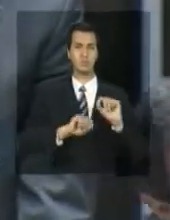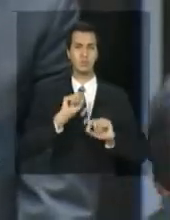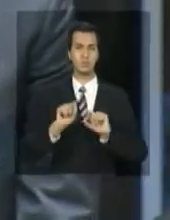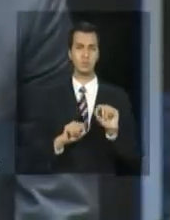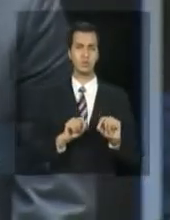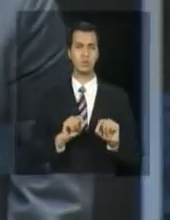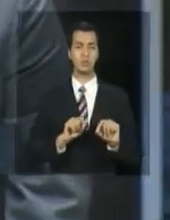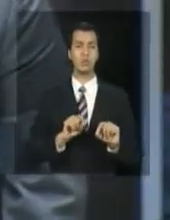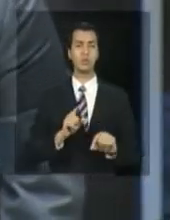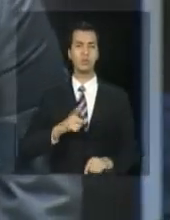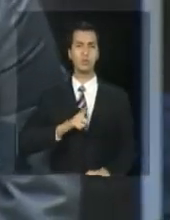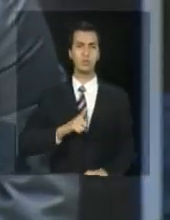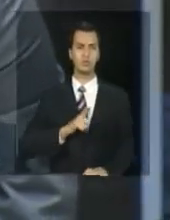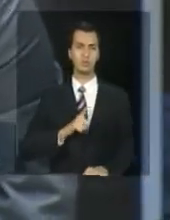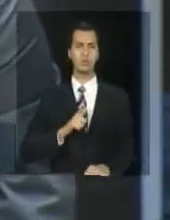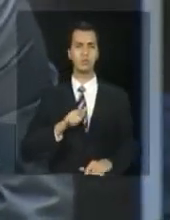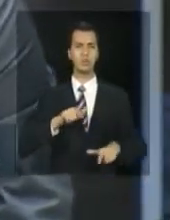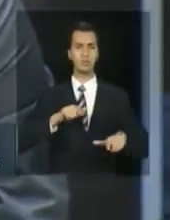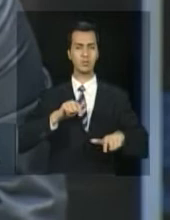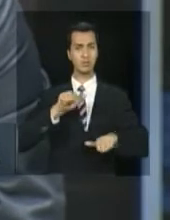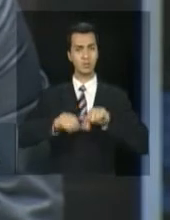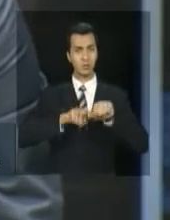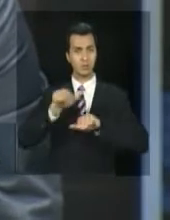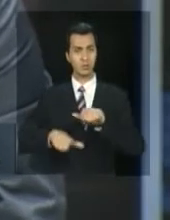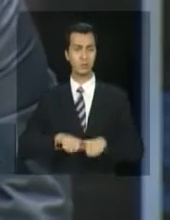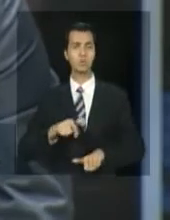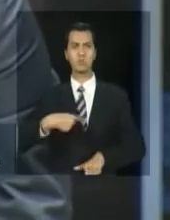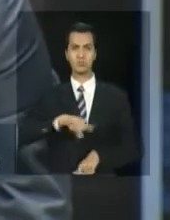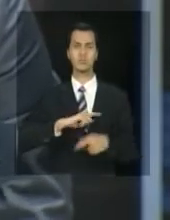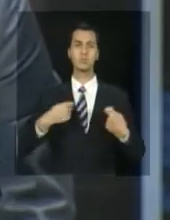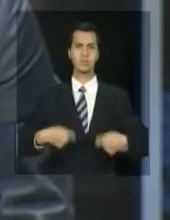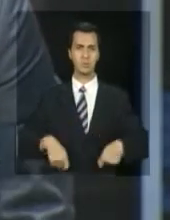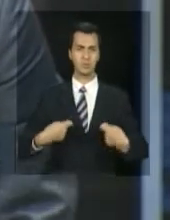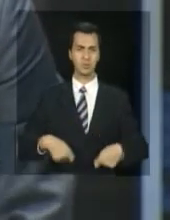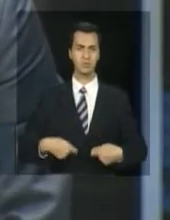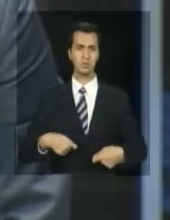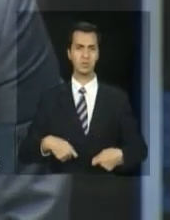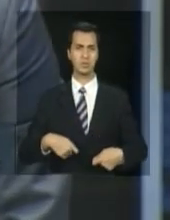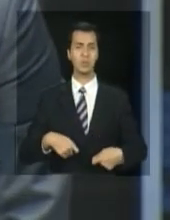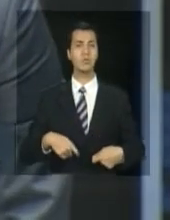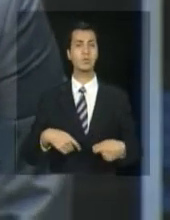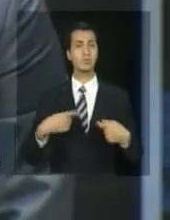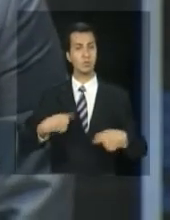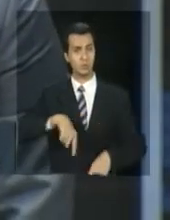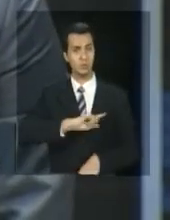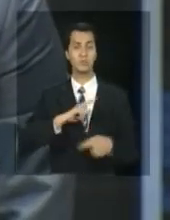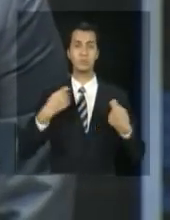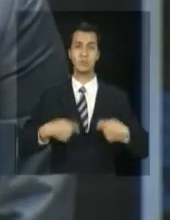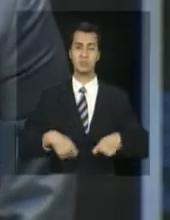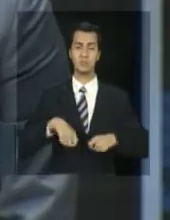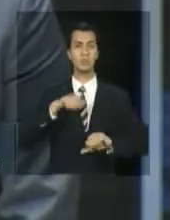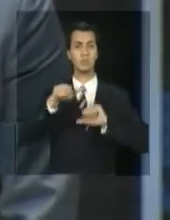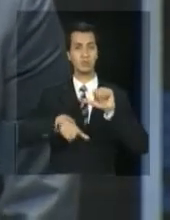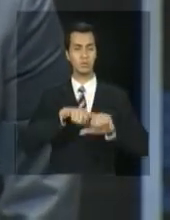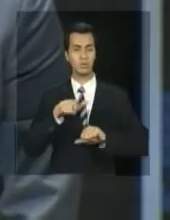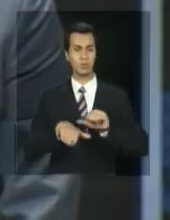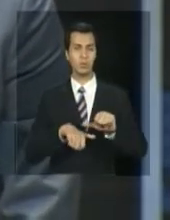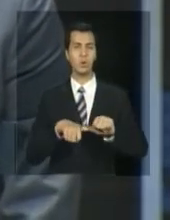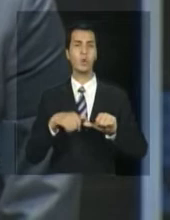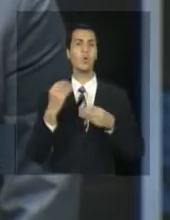em rápida transformação, é inadiável lidar com a reforma da governança